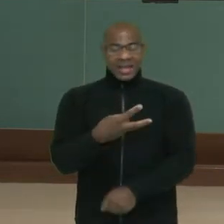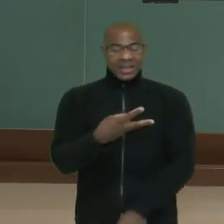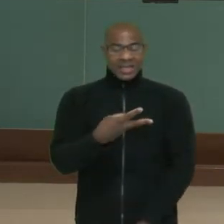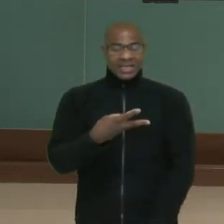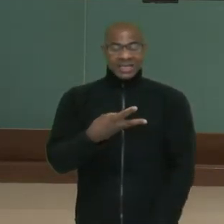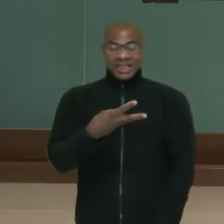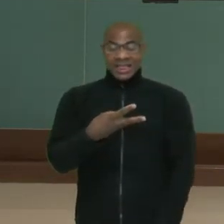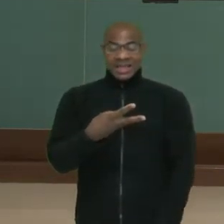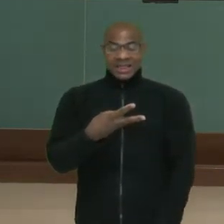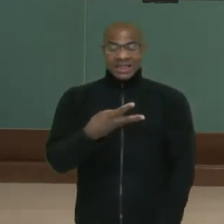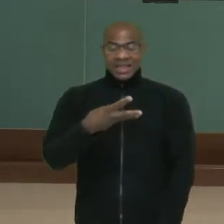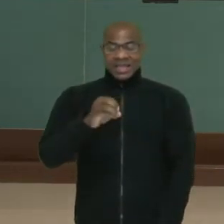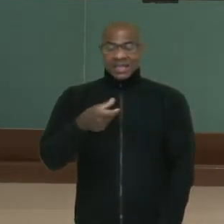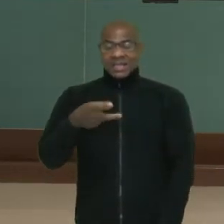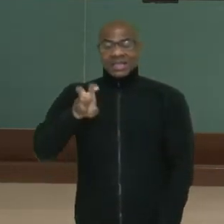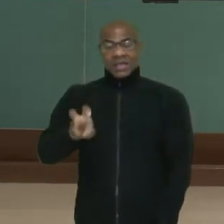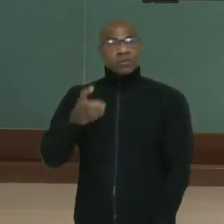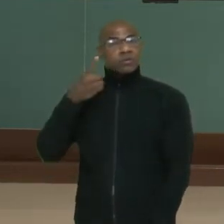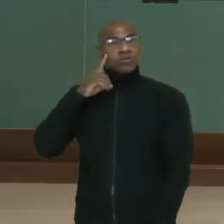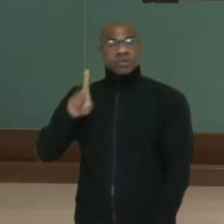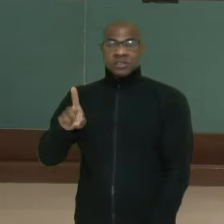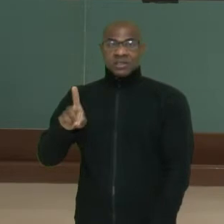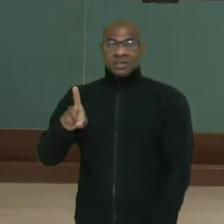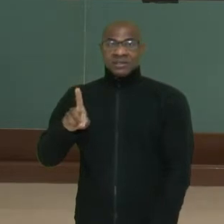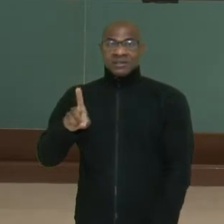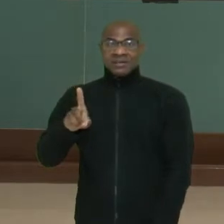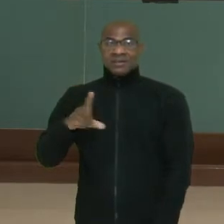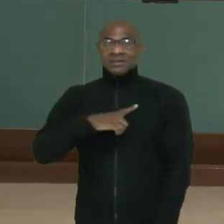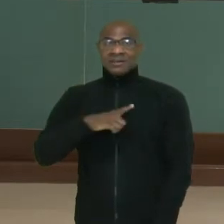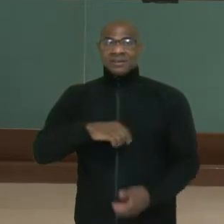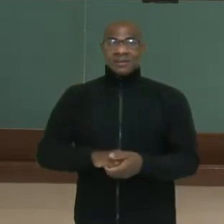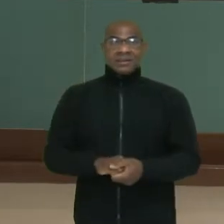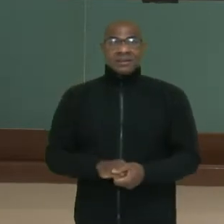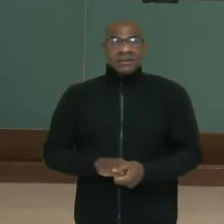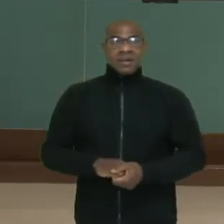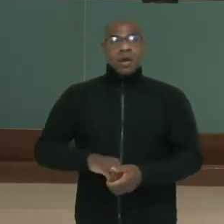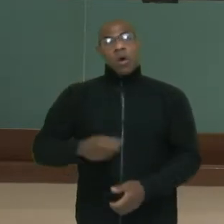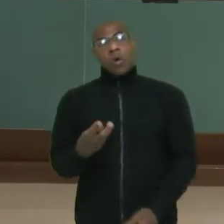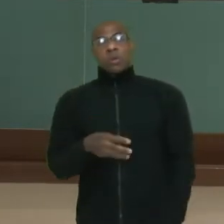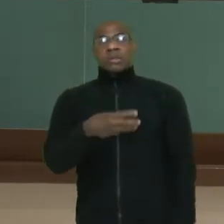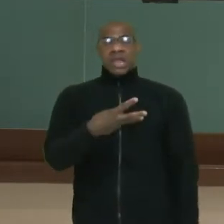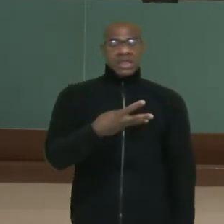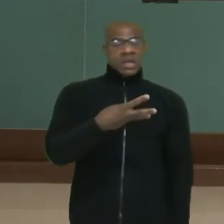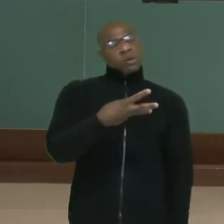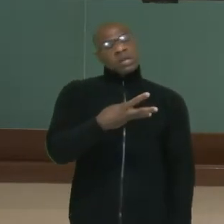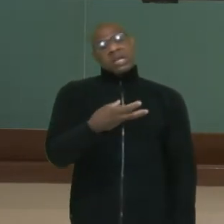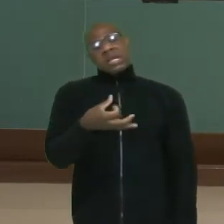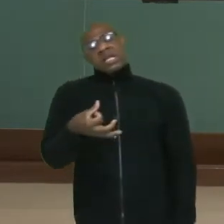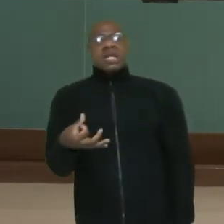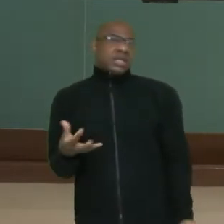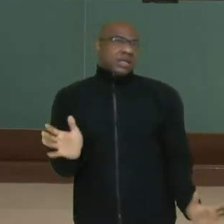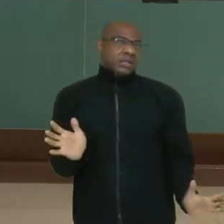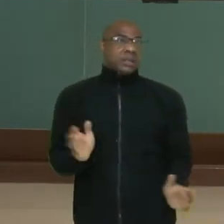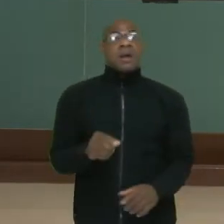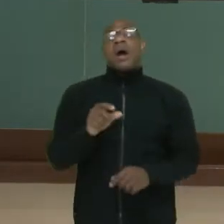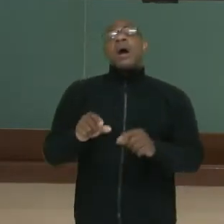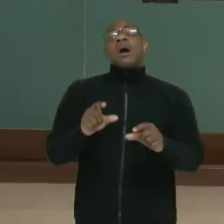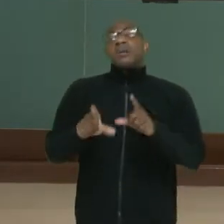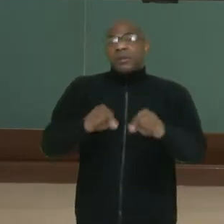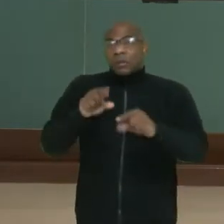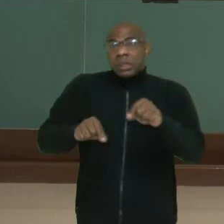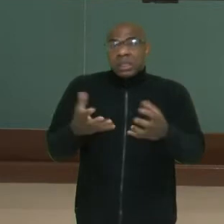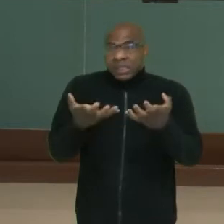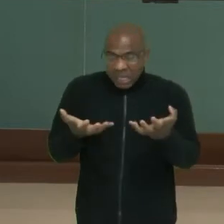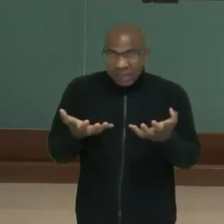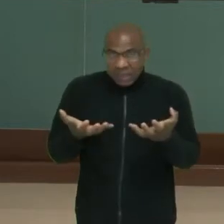dias, 365 ou no ano bissexto 366, como é que eu faço isso? Eu vou escolher qual eu quero